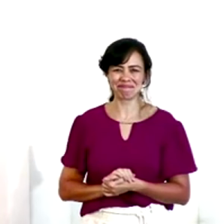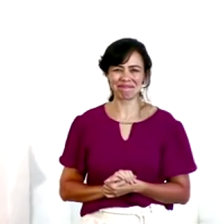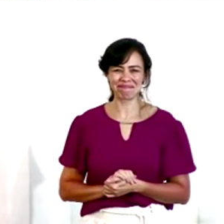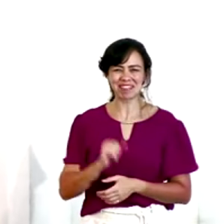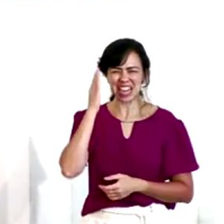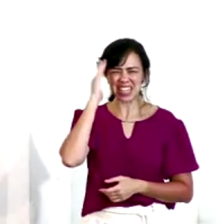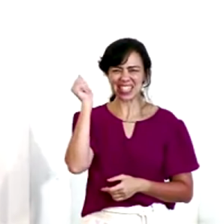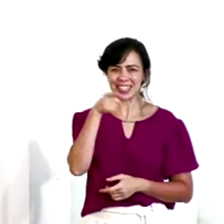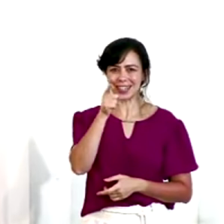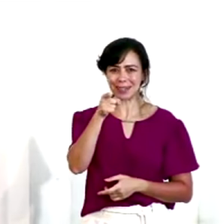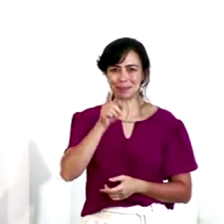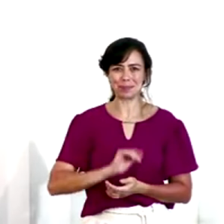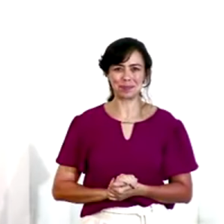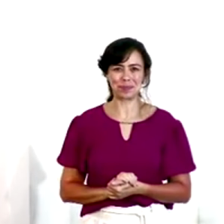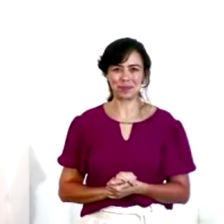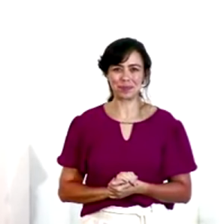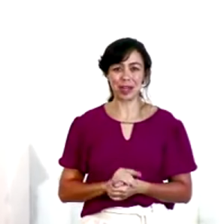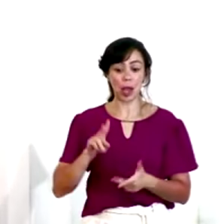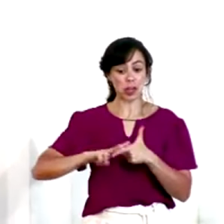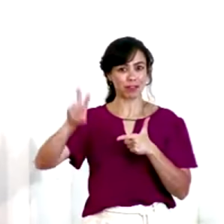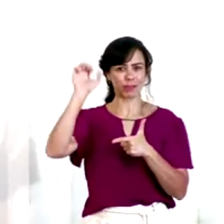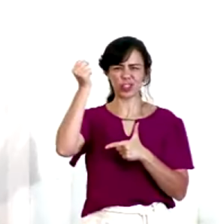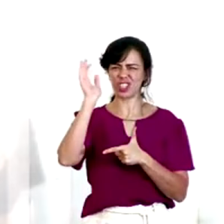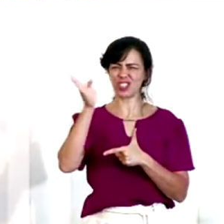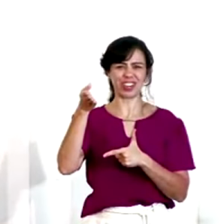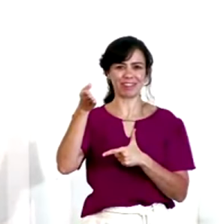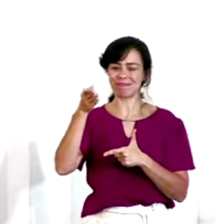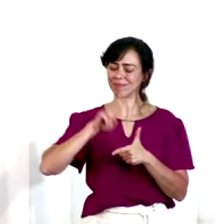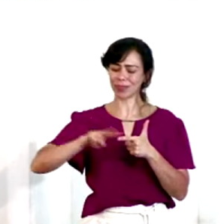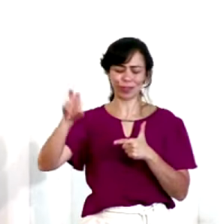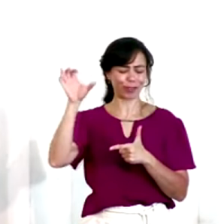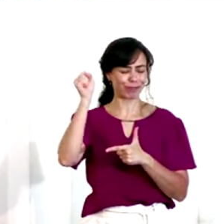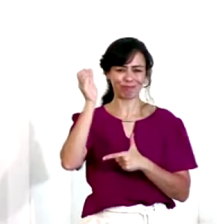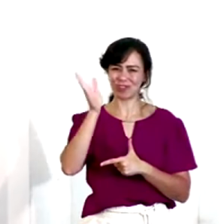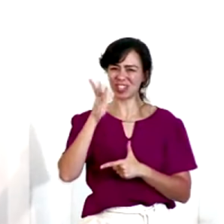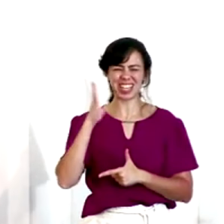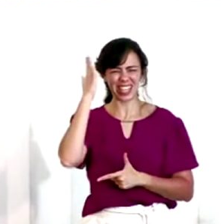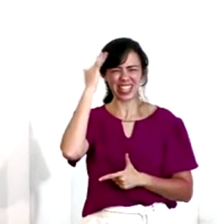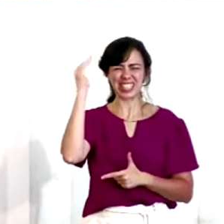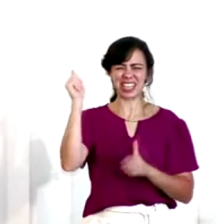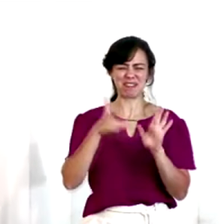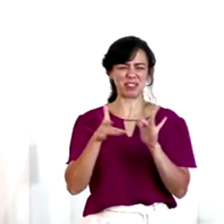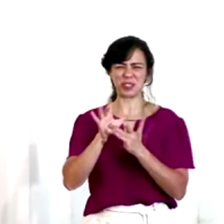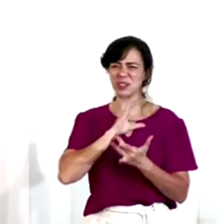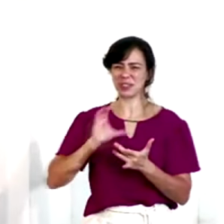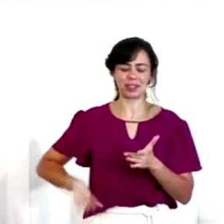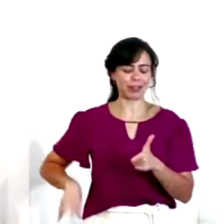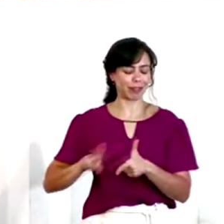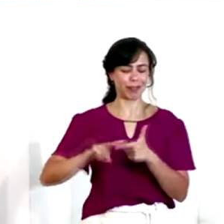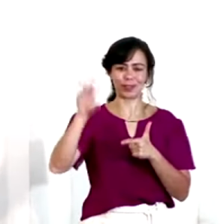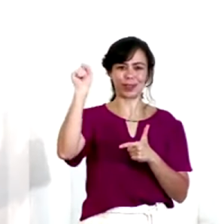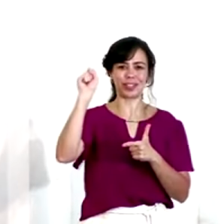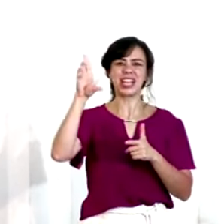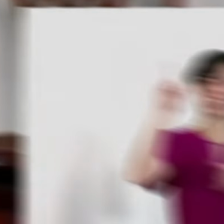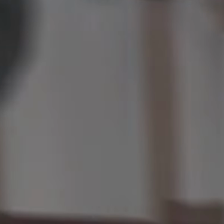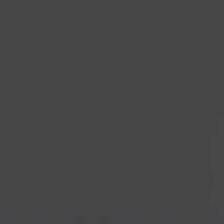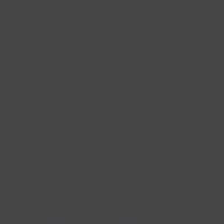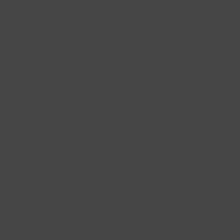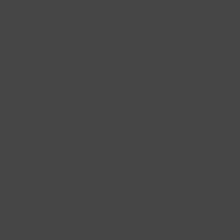sabendo que a vitória já está ganha em Cristo Jesus. Que Deus nos